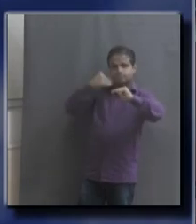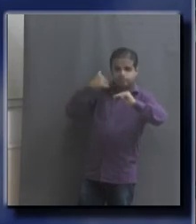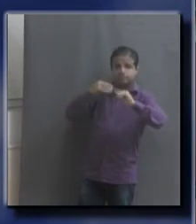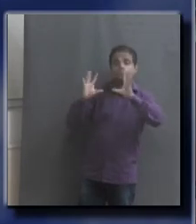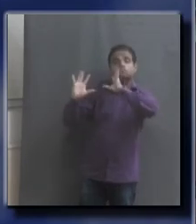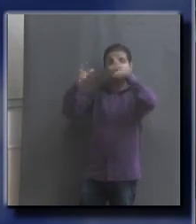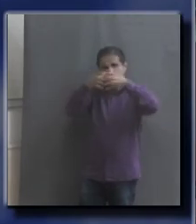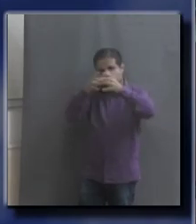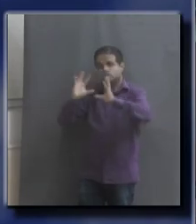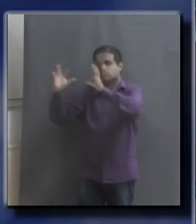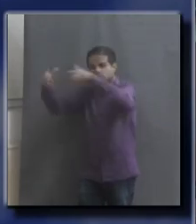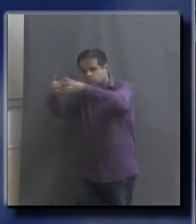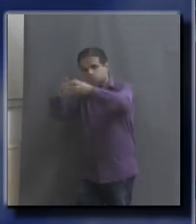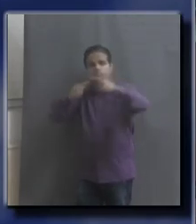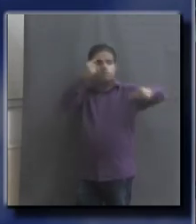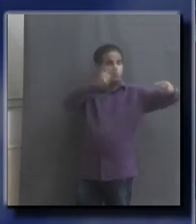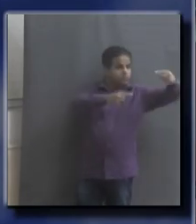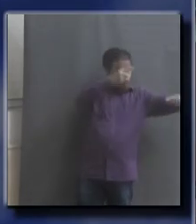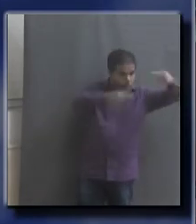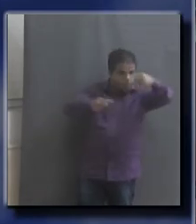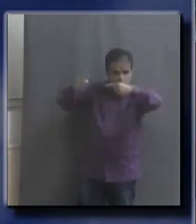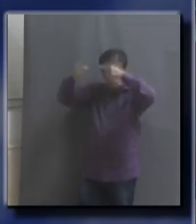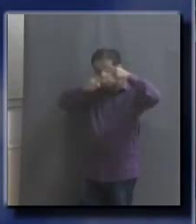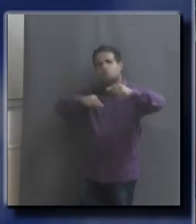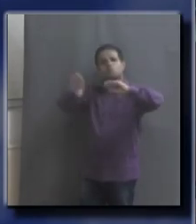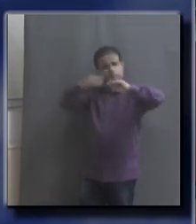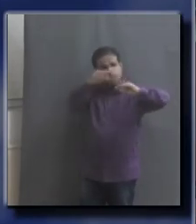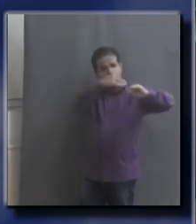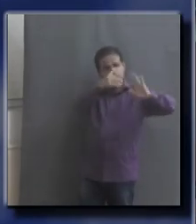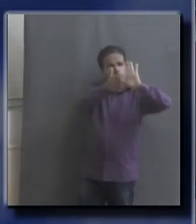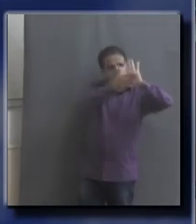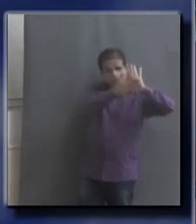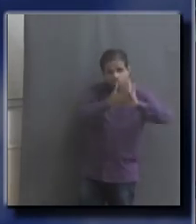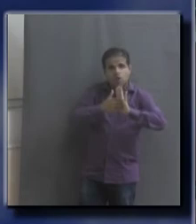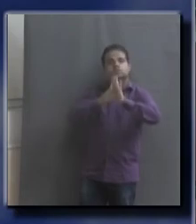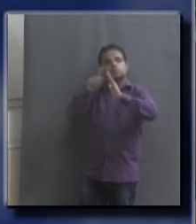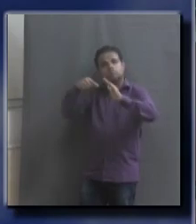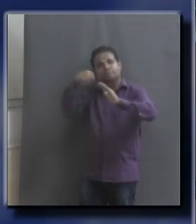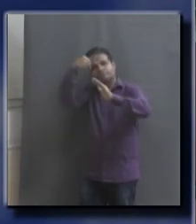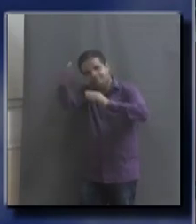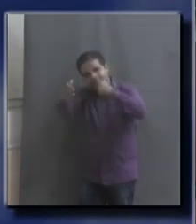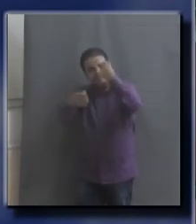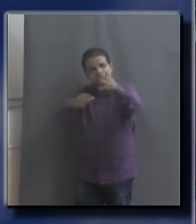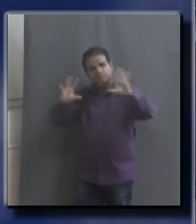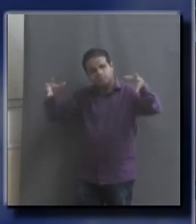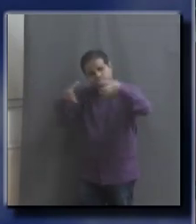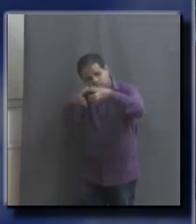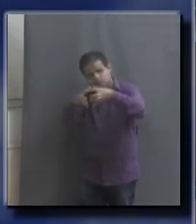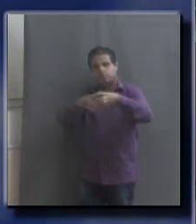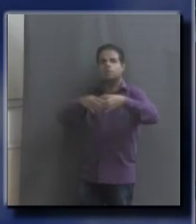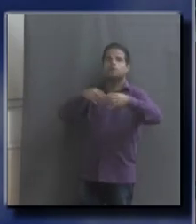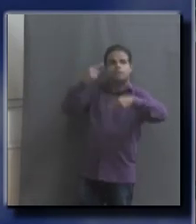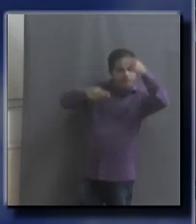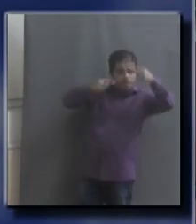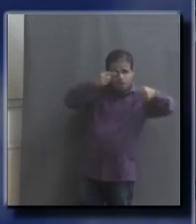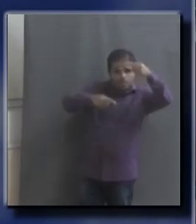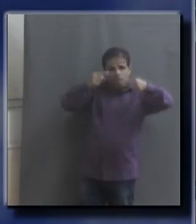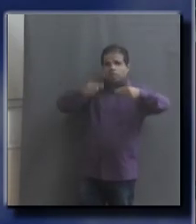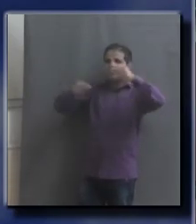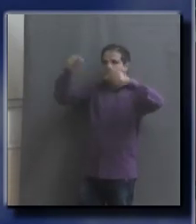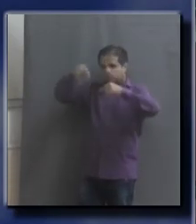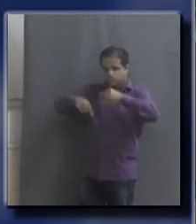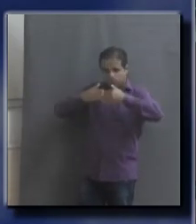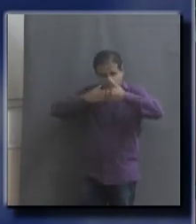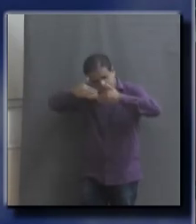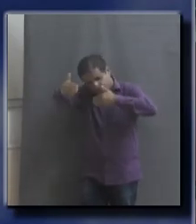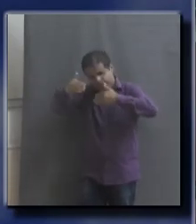para os grupos de discussão, né, então mandem as suas propostas, a gente vai entregar aqui para os grupos, serão debatidas aqui